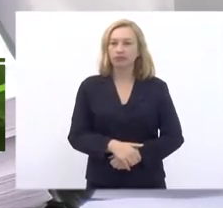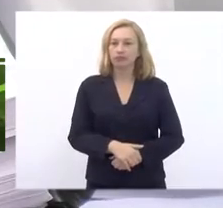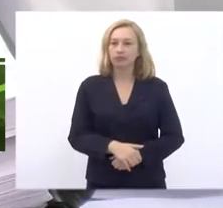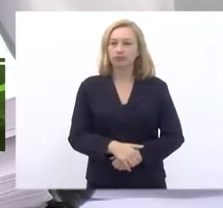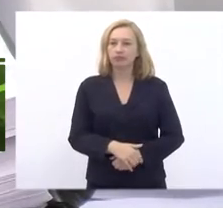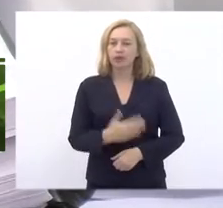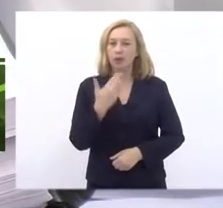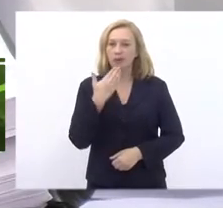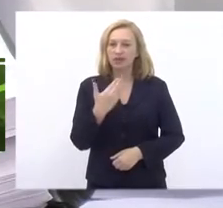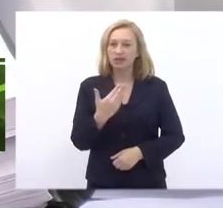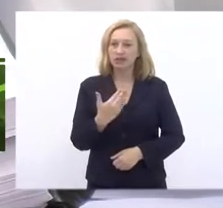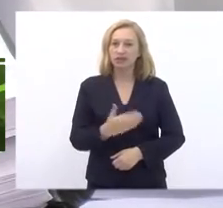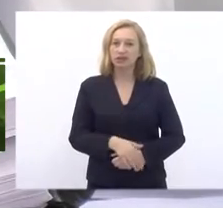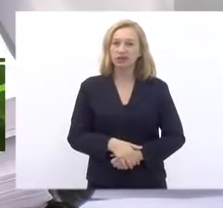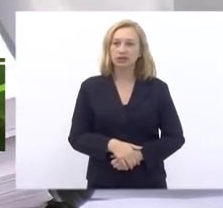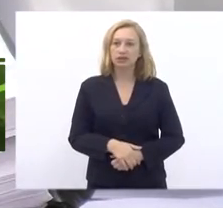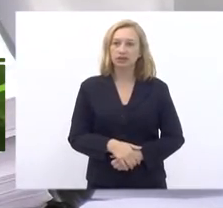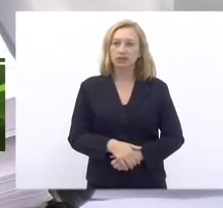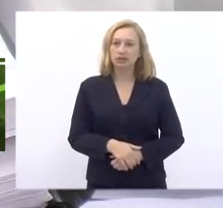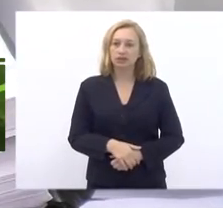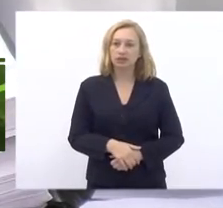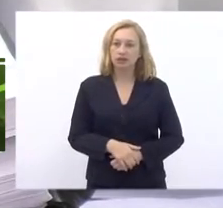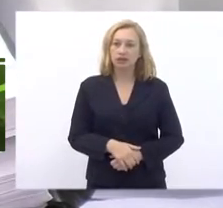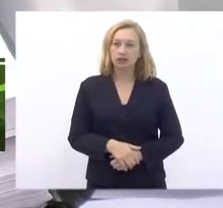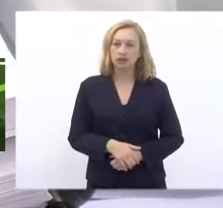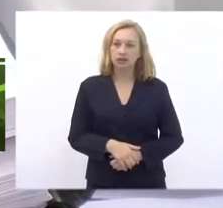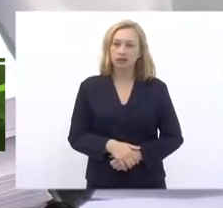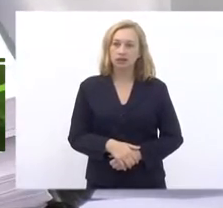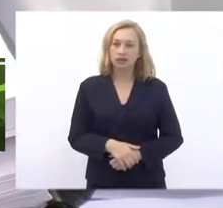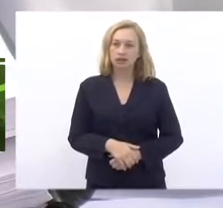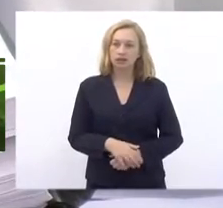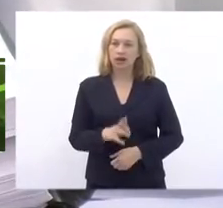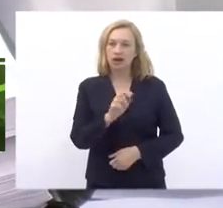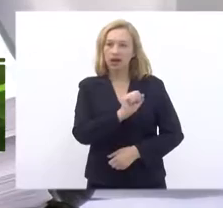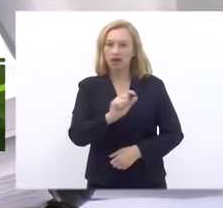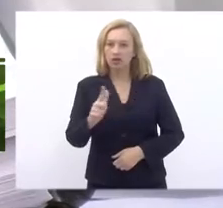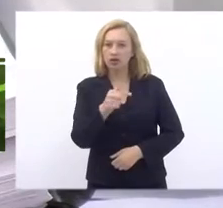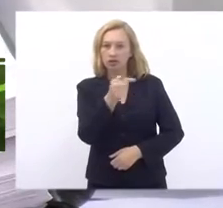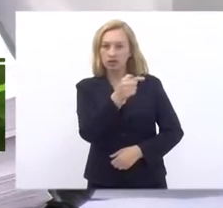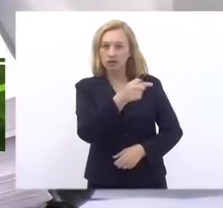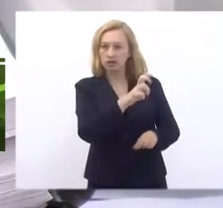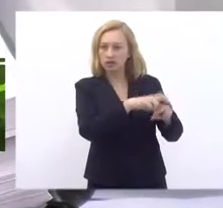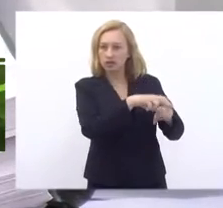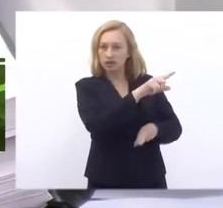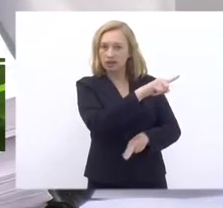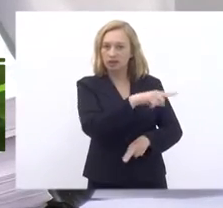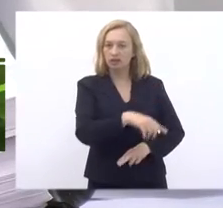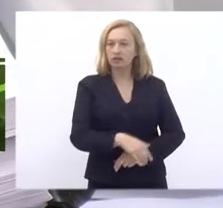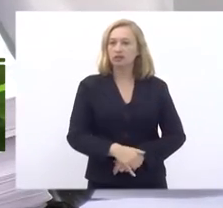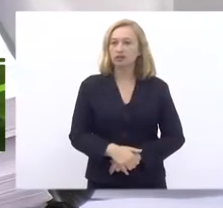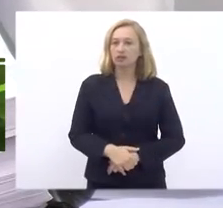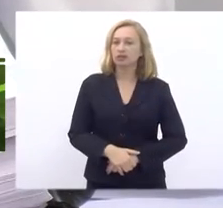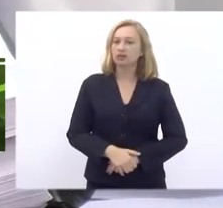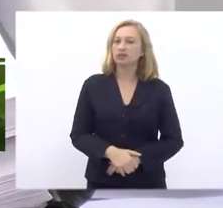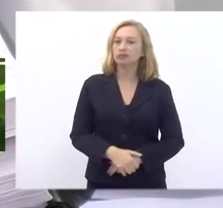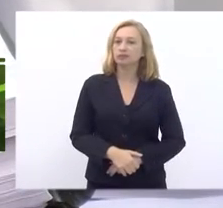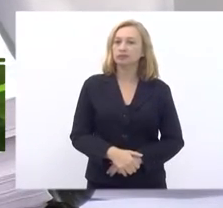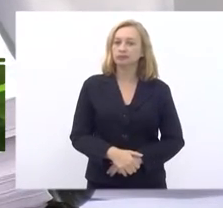Vou pedir... Dá para botar a Raquel lá na pontinha, lá? Acomoda todo mundo ali, por